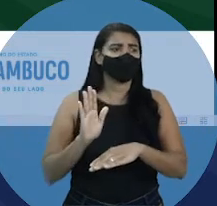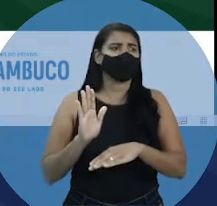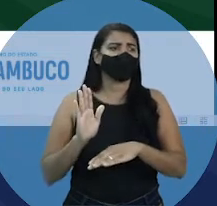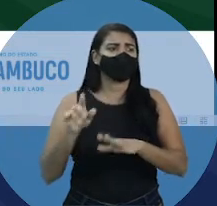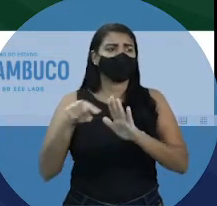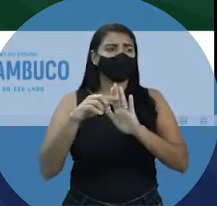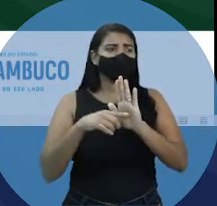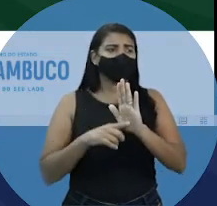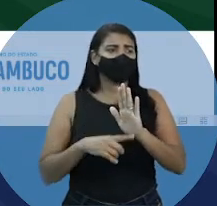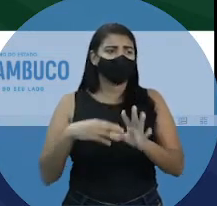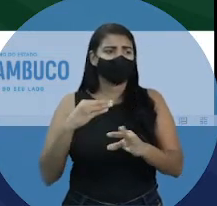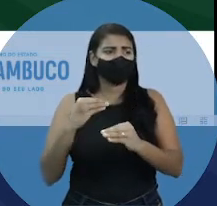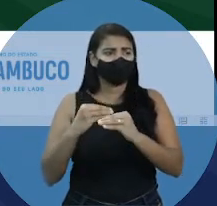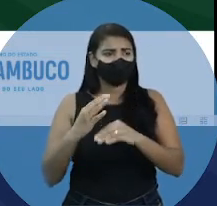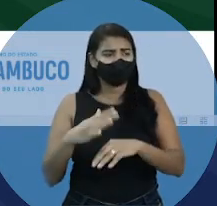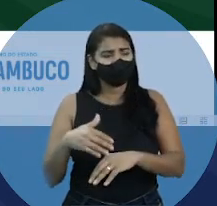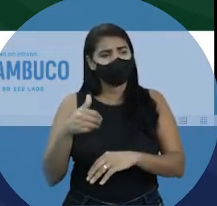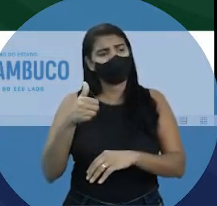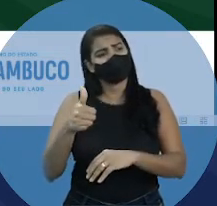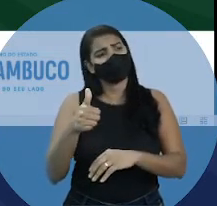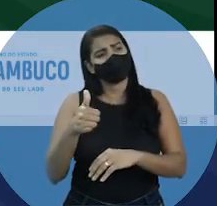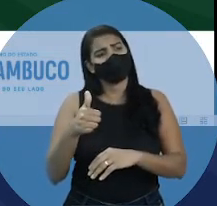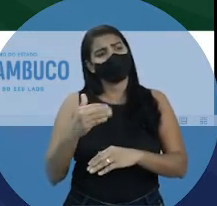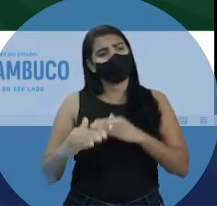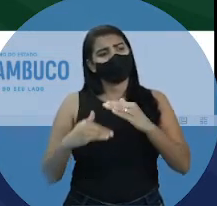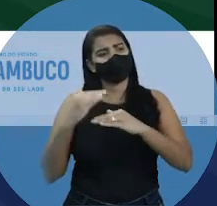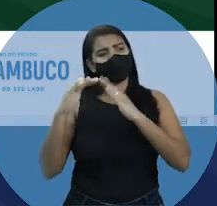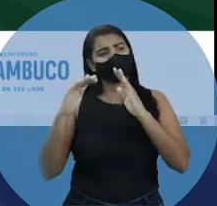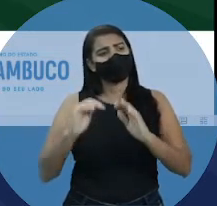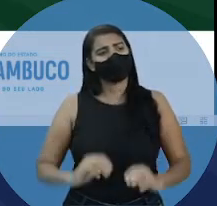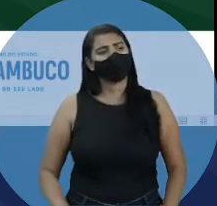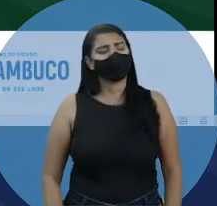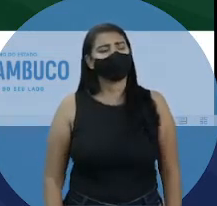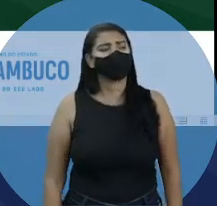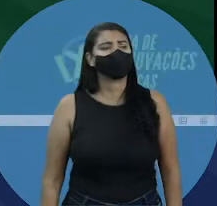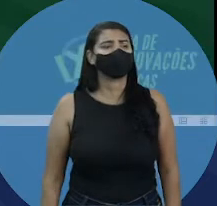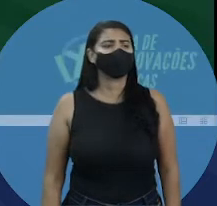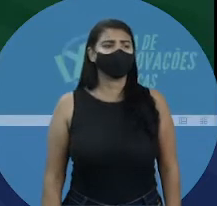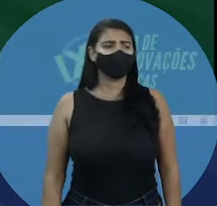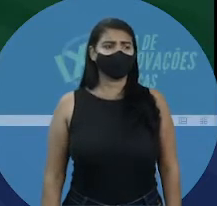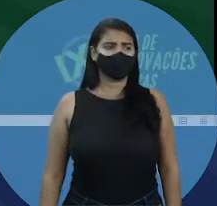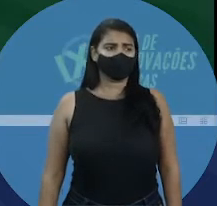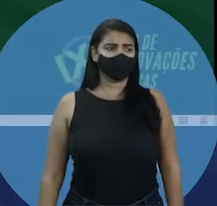está se aperfeiçoando e evoluindo. Pode passar.